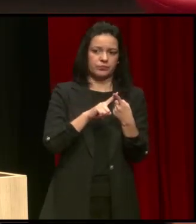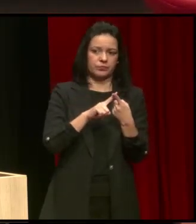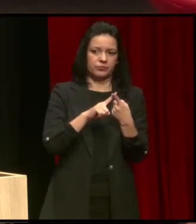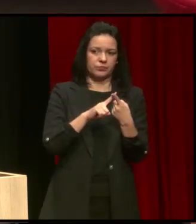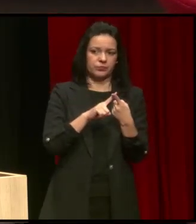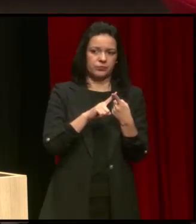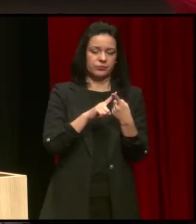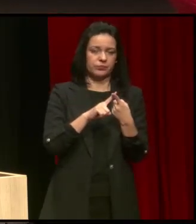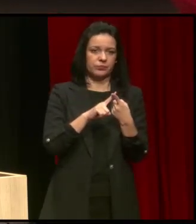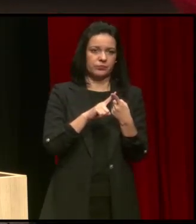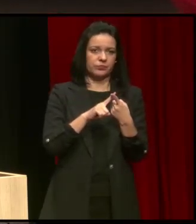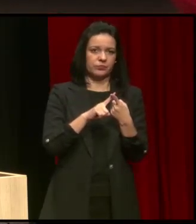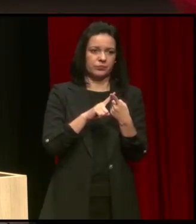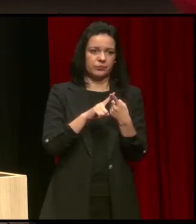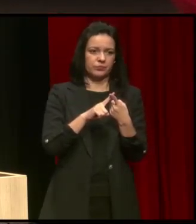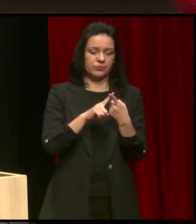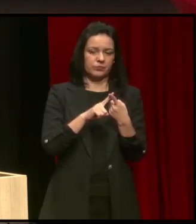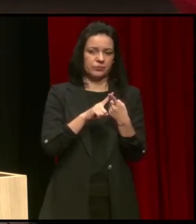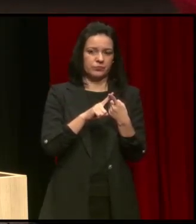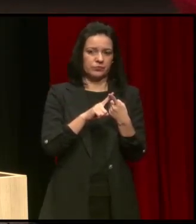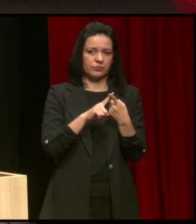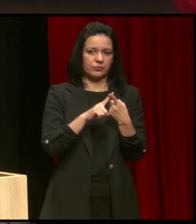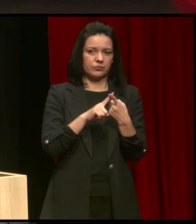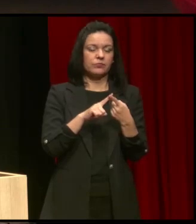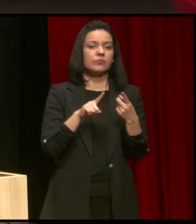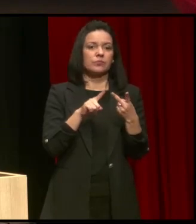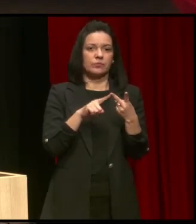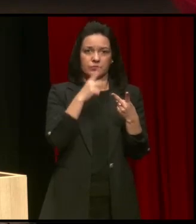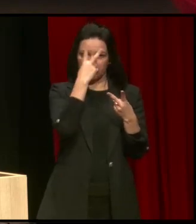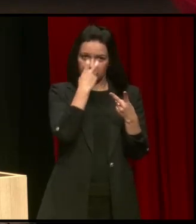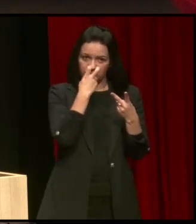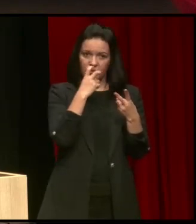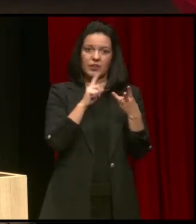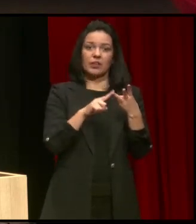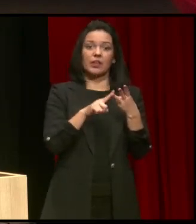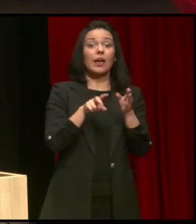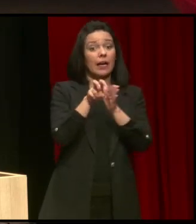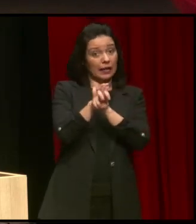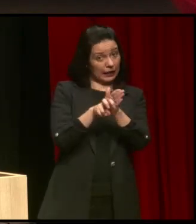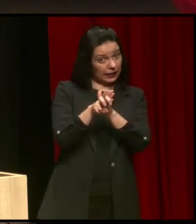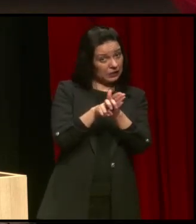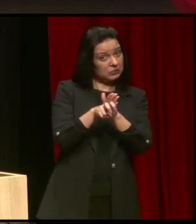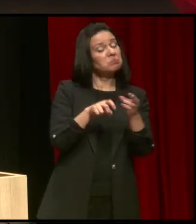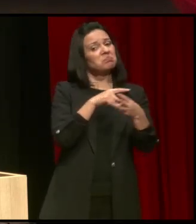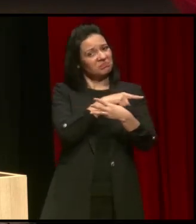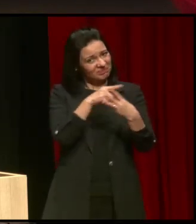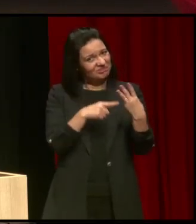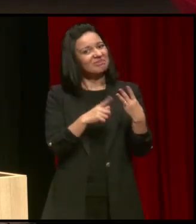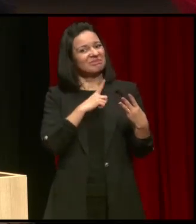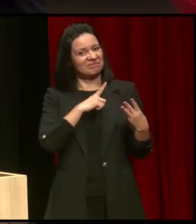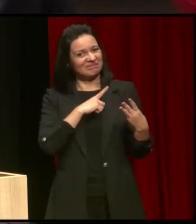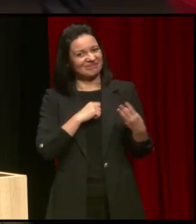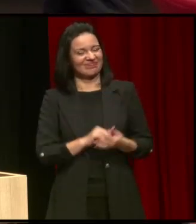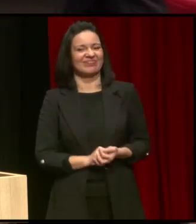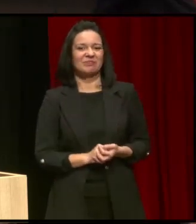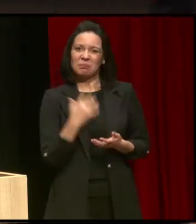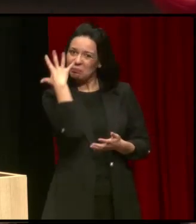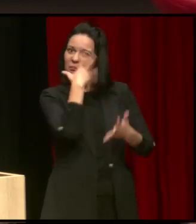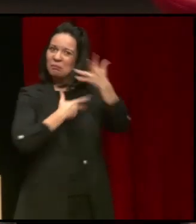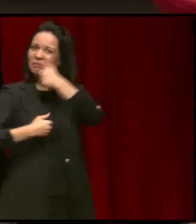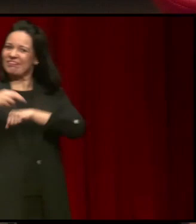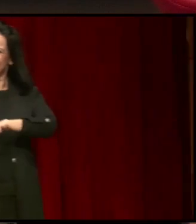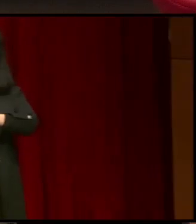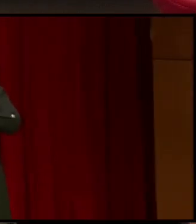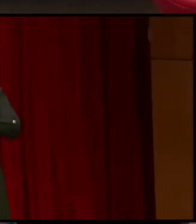auditivo. Tem auditivo e também tem cegos. Tem cadeirante. Ministério lindo esse. Geralmente